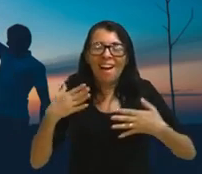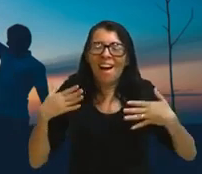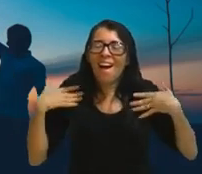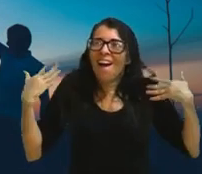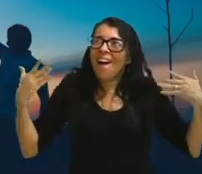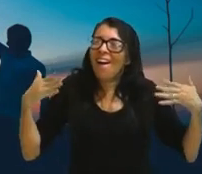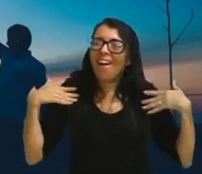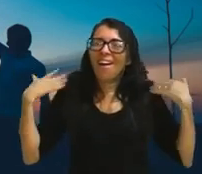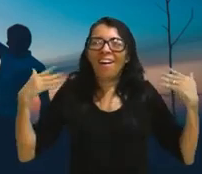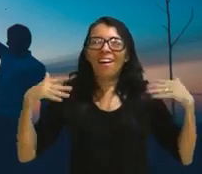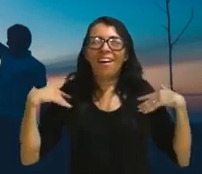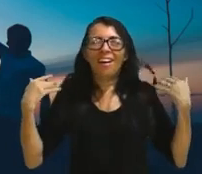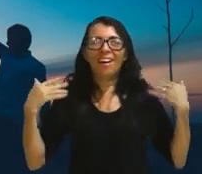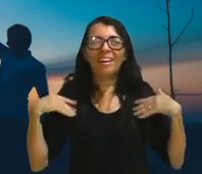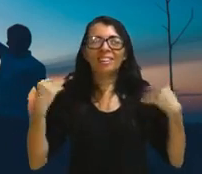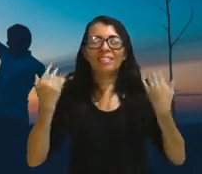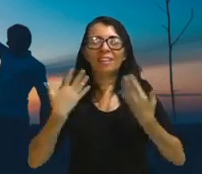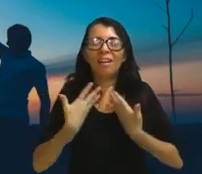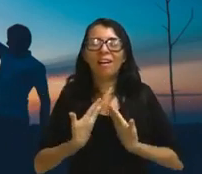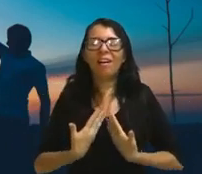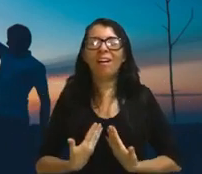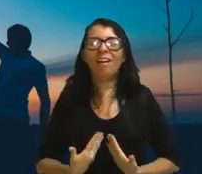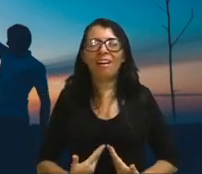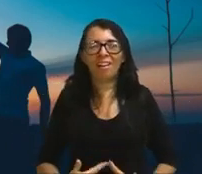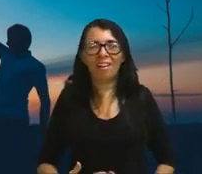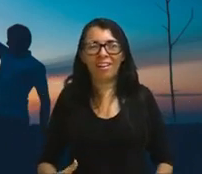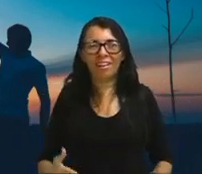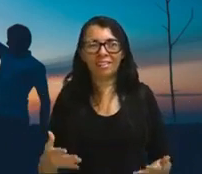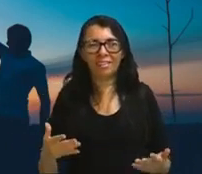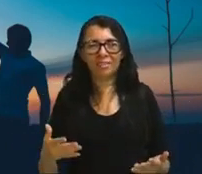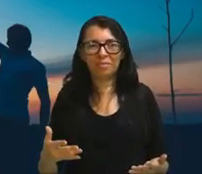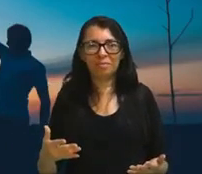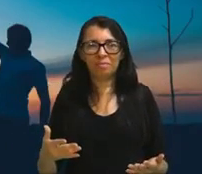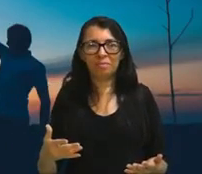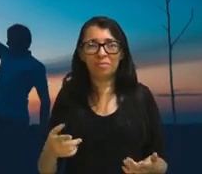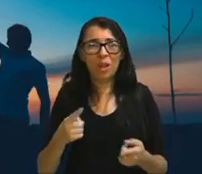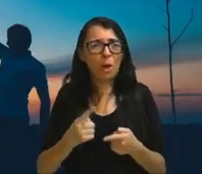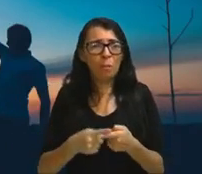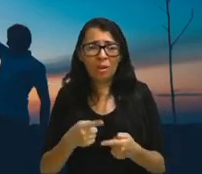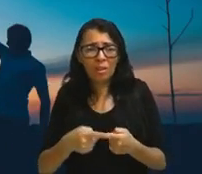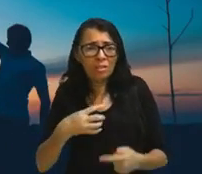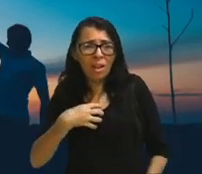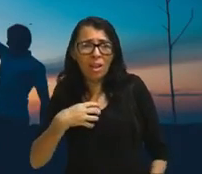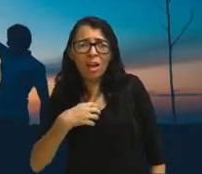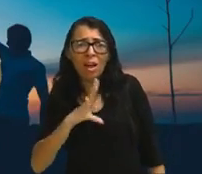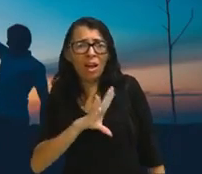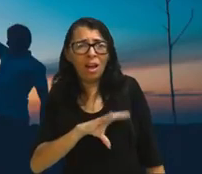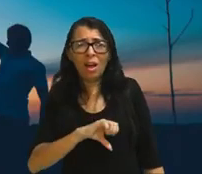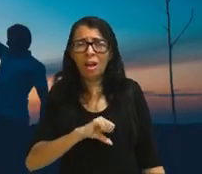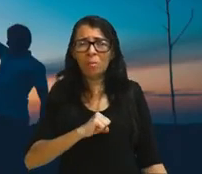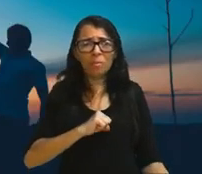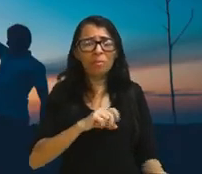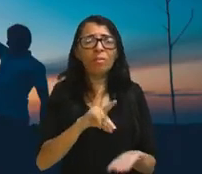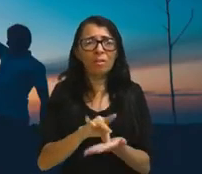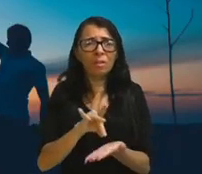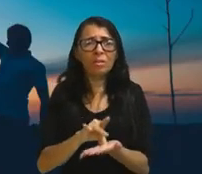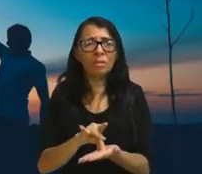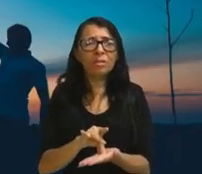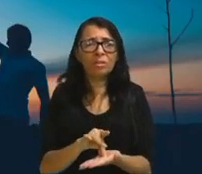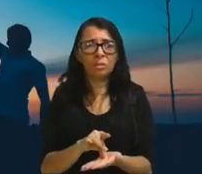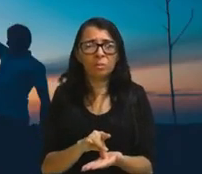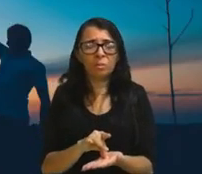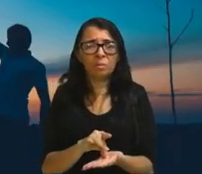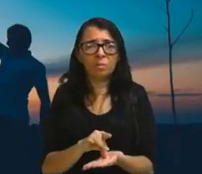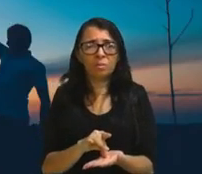não concordamos com tudo, essa unidade permanece porque nós sabemos respeitar um ao outro. Nós sabemos respeitar a vontade e a ideia